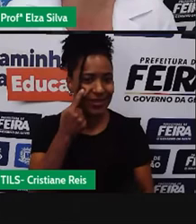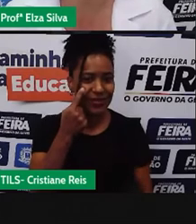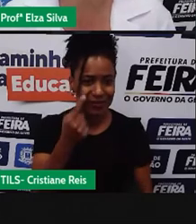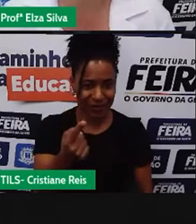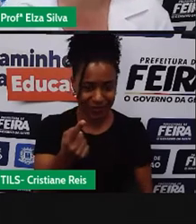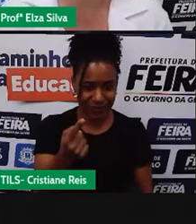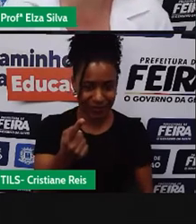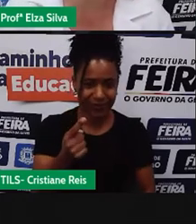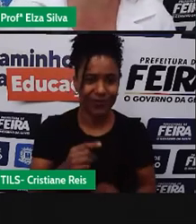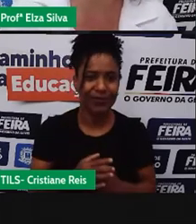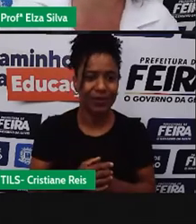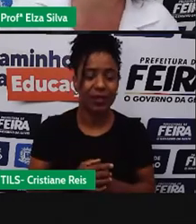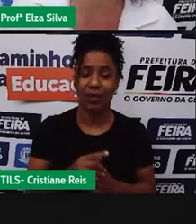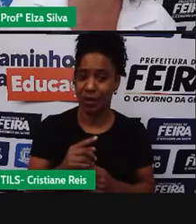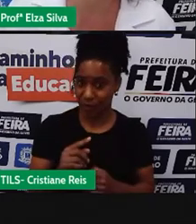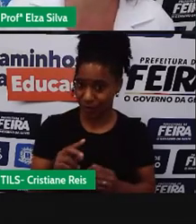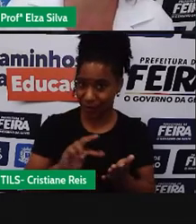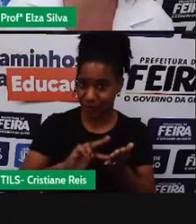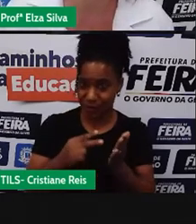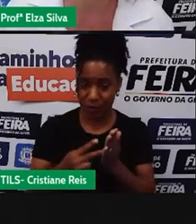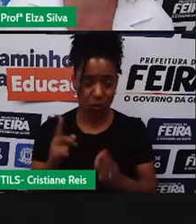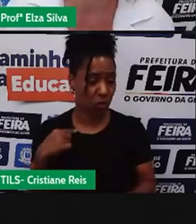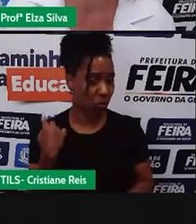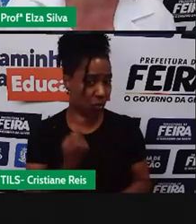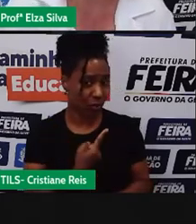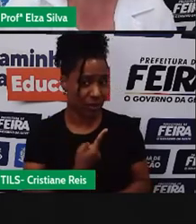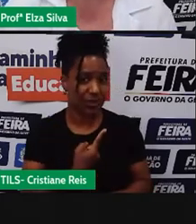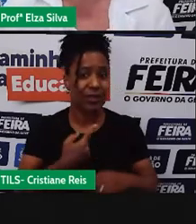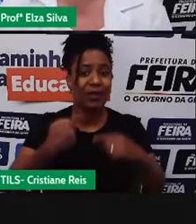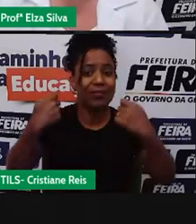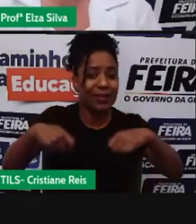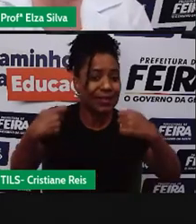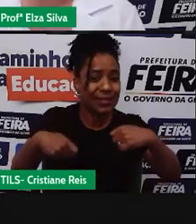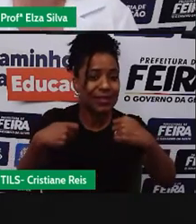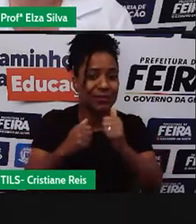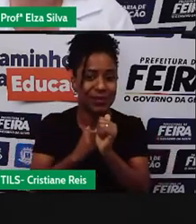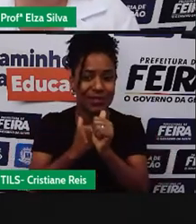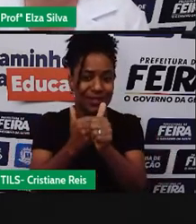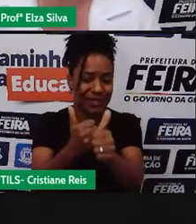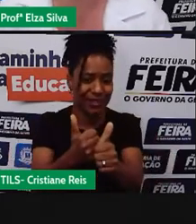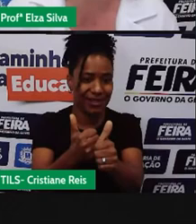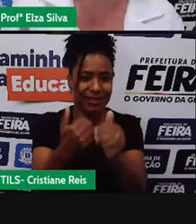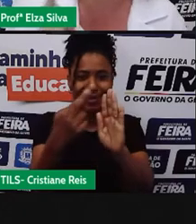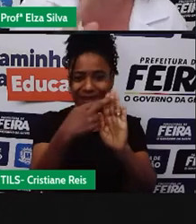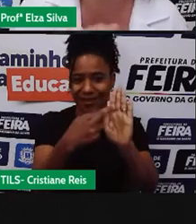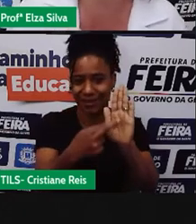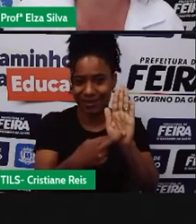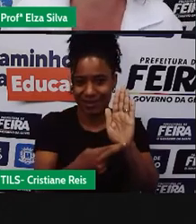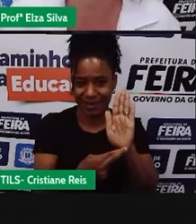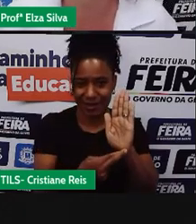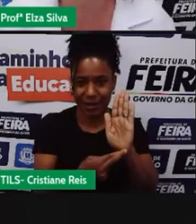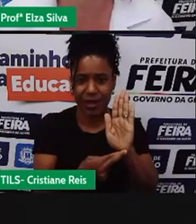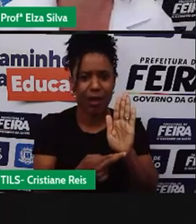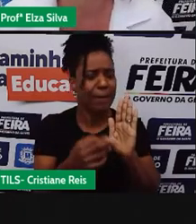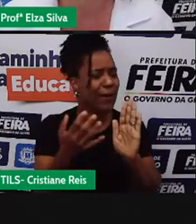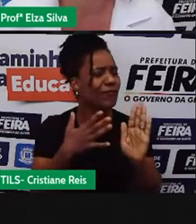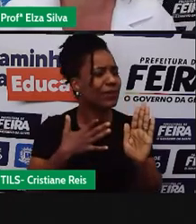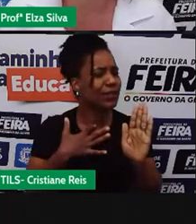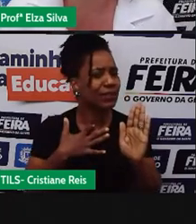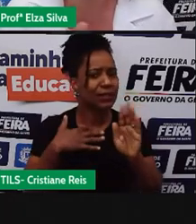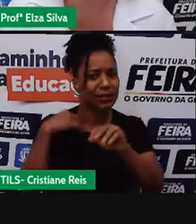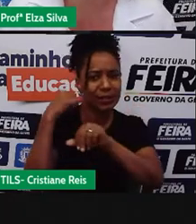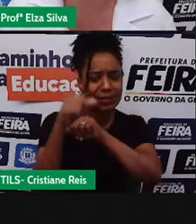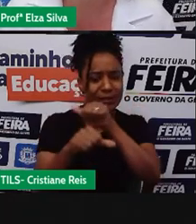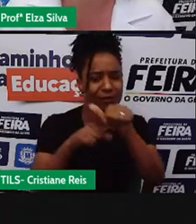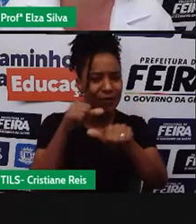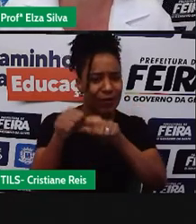the rules. Nós devemos seguir as regras. Mas se eu quero transformar esta afirmação em um questionamento,